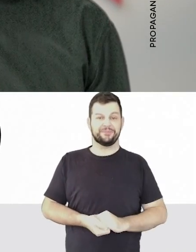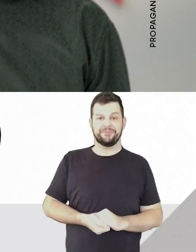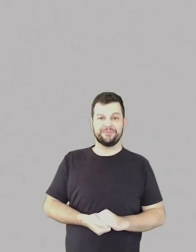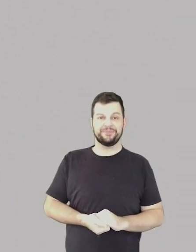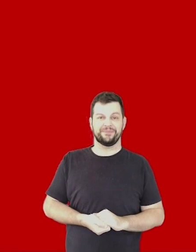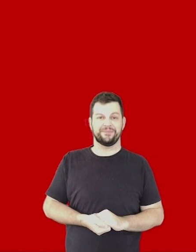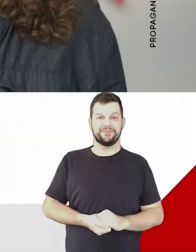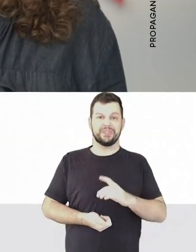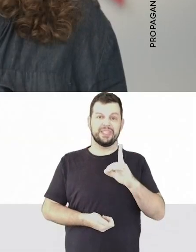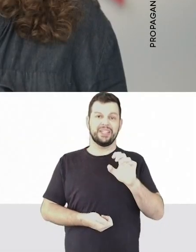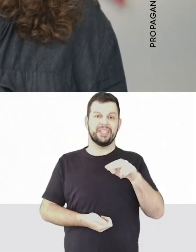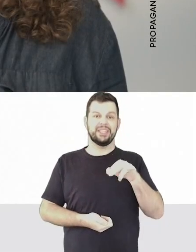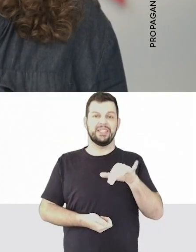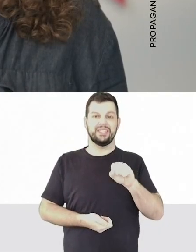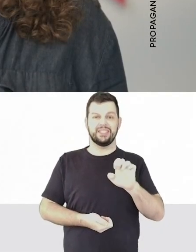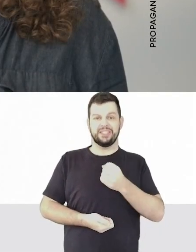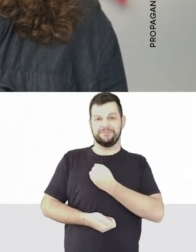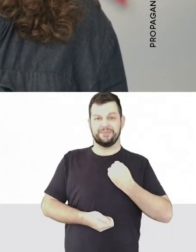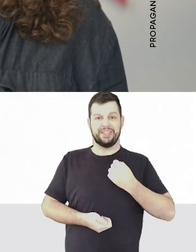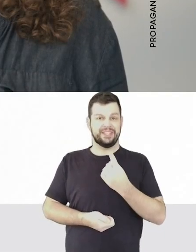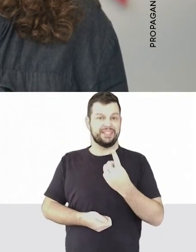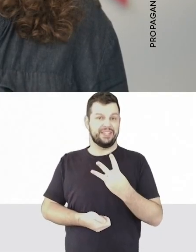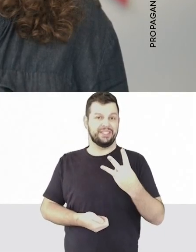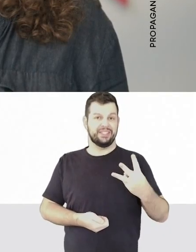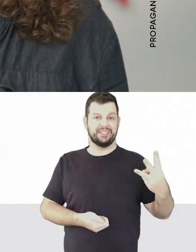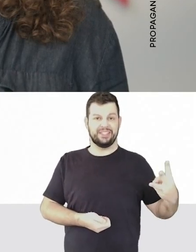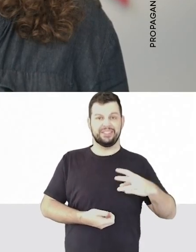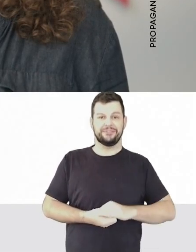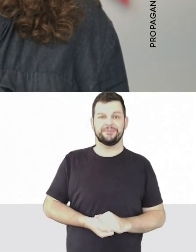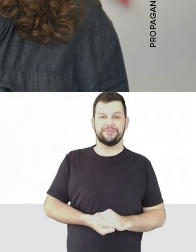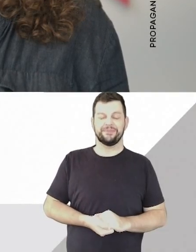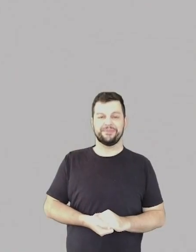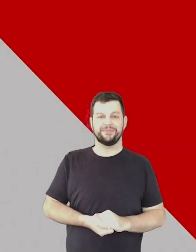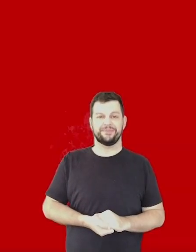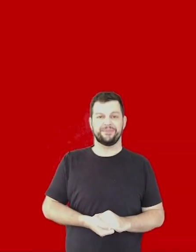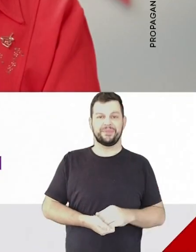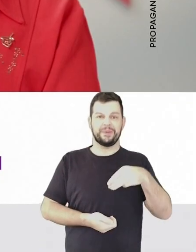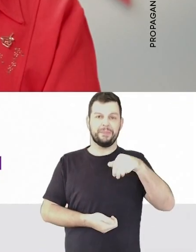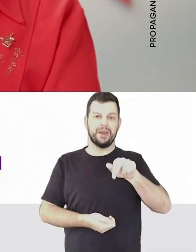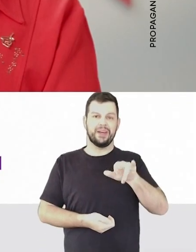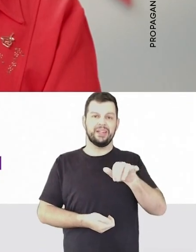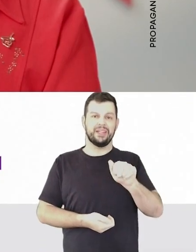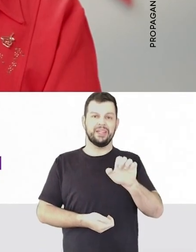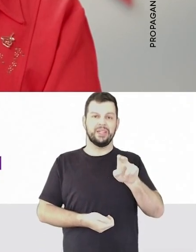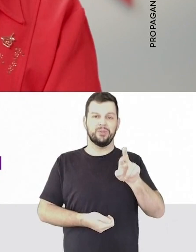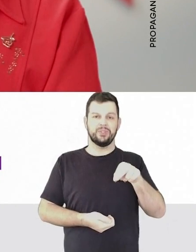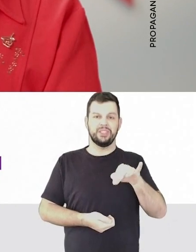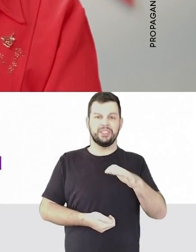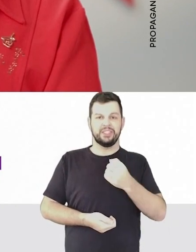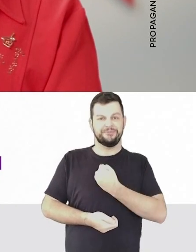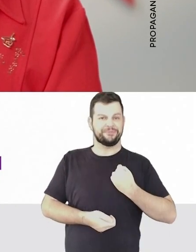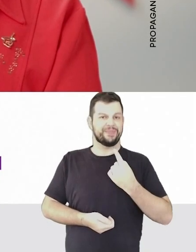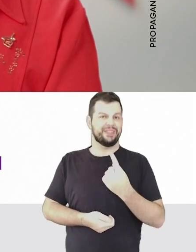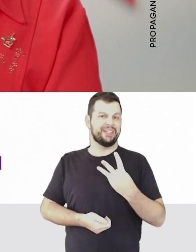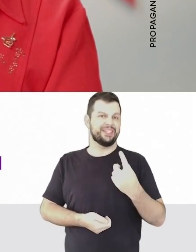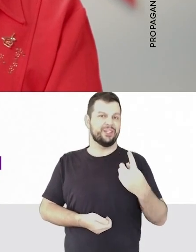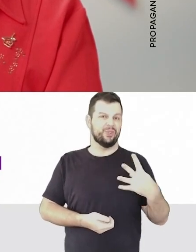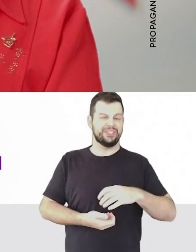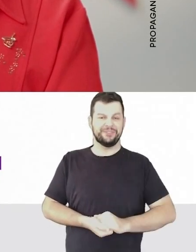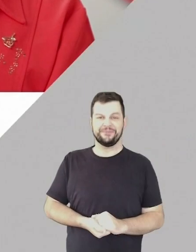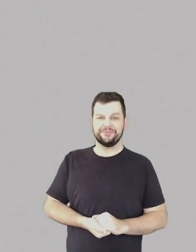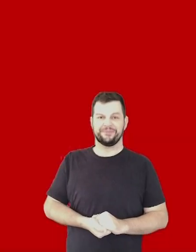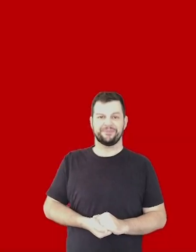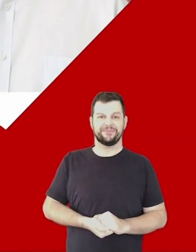1390. Denise Pessoa, 1333. Maria Eunice, 1314.